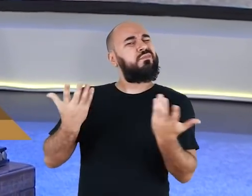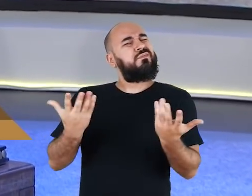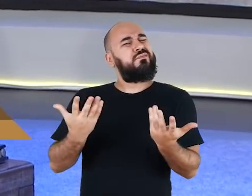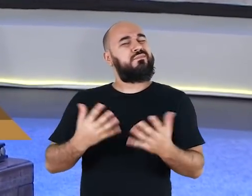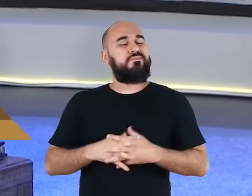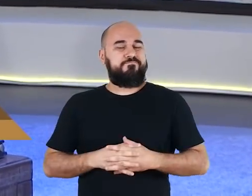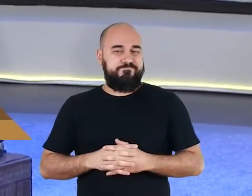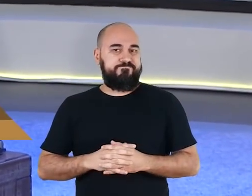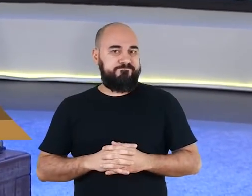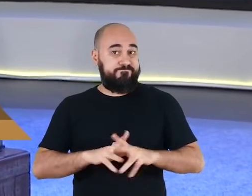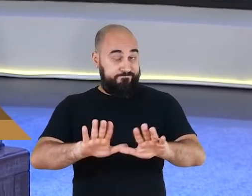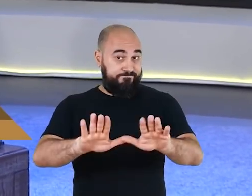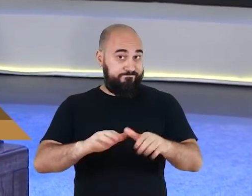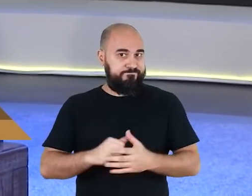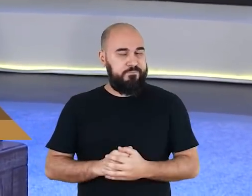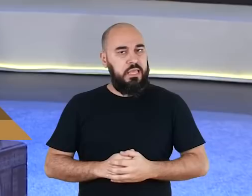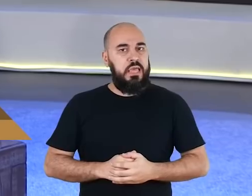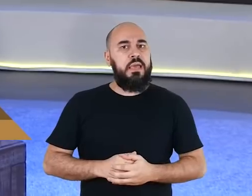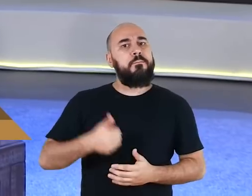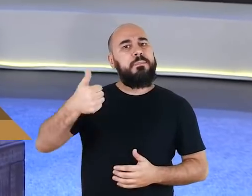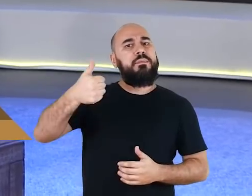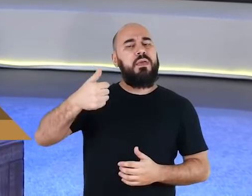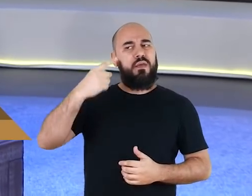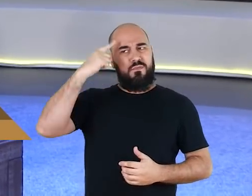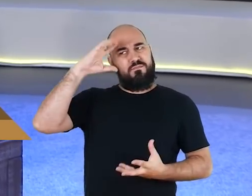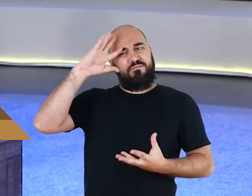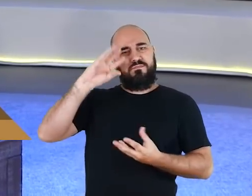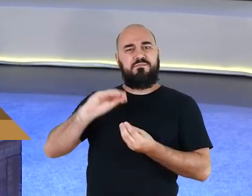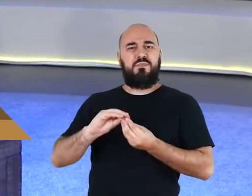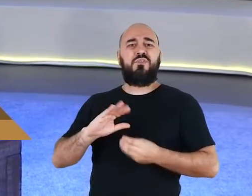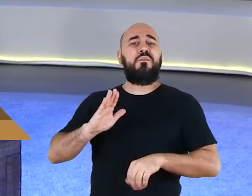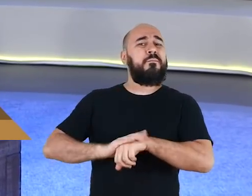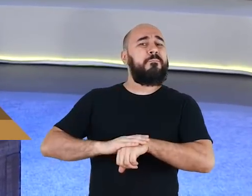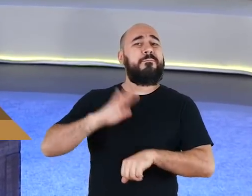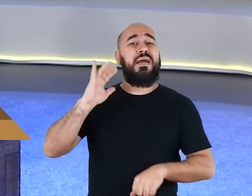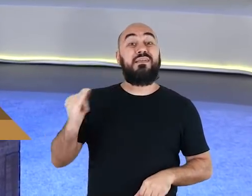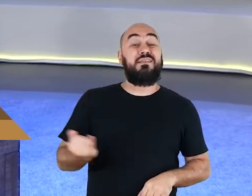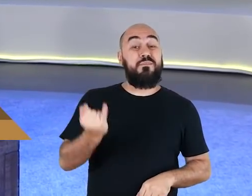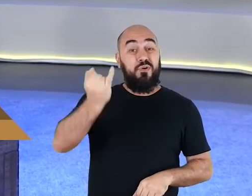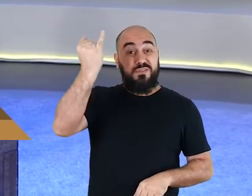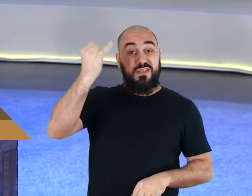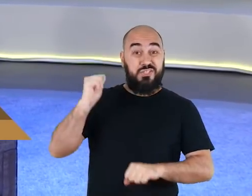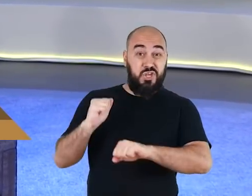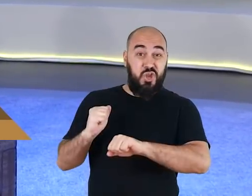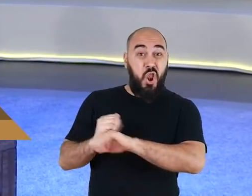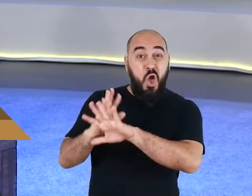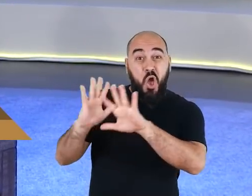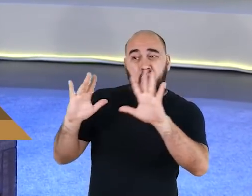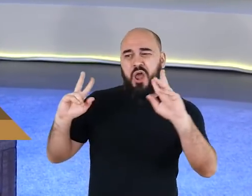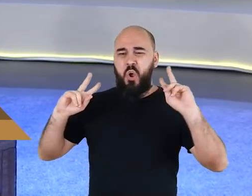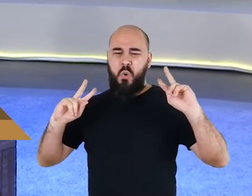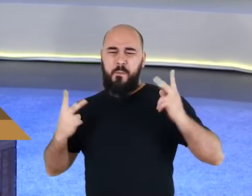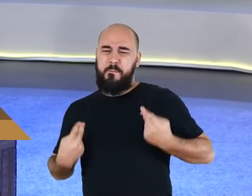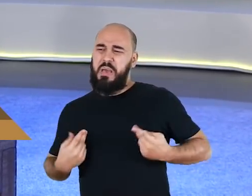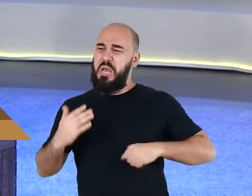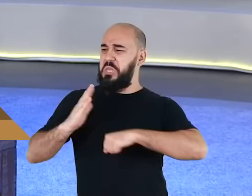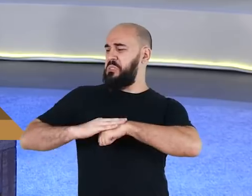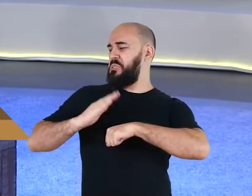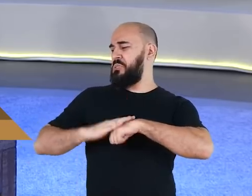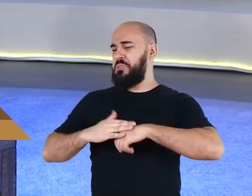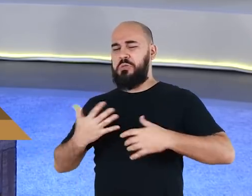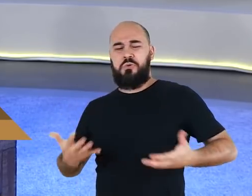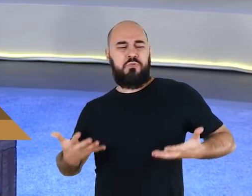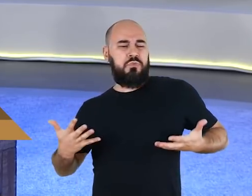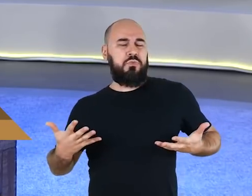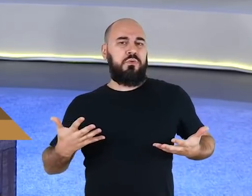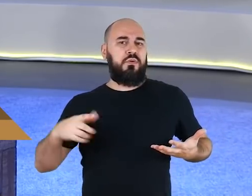eu posso concluir que talvez mais importante do que a glória do mundo é realmente o fato